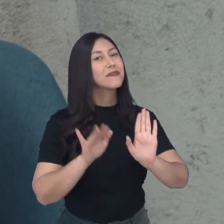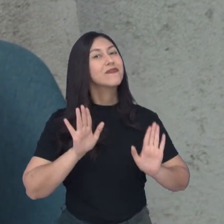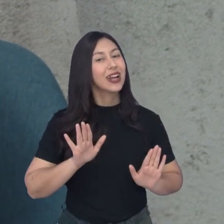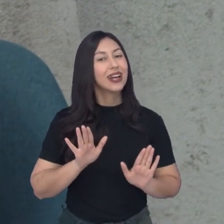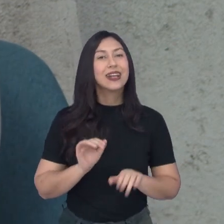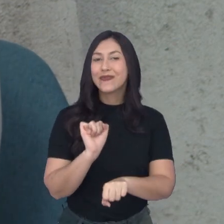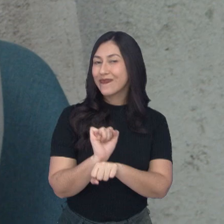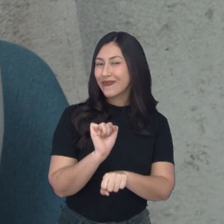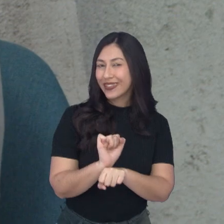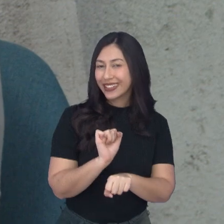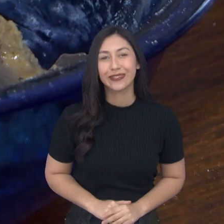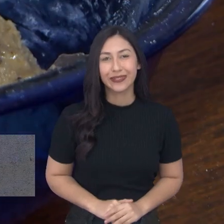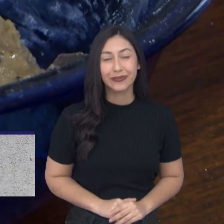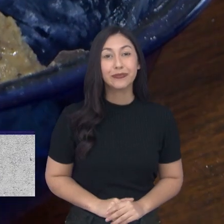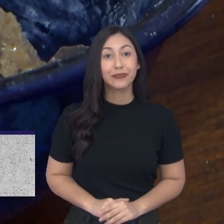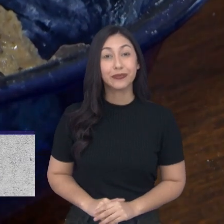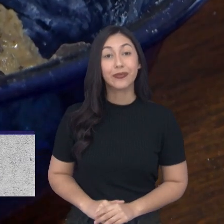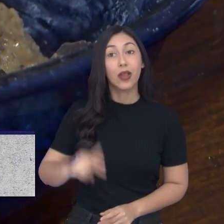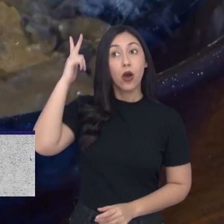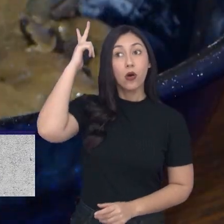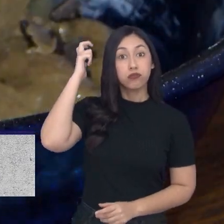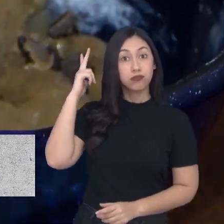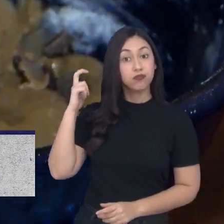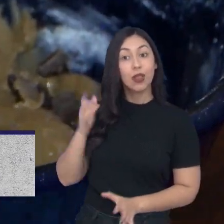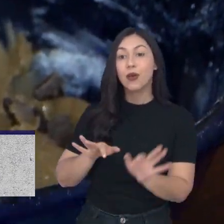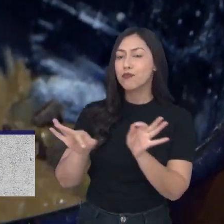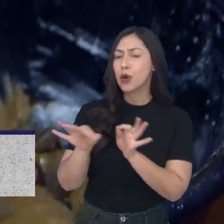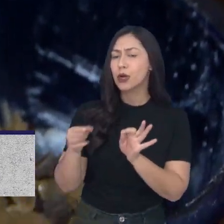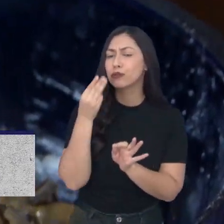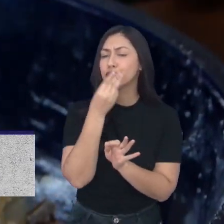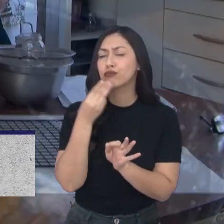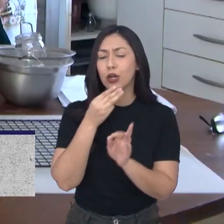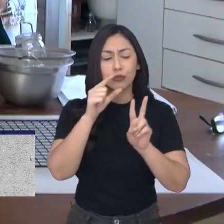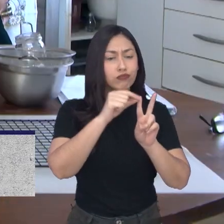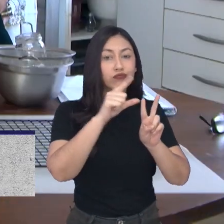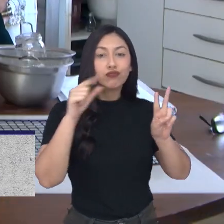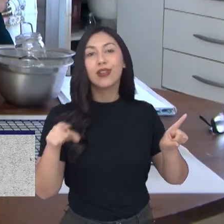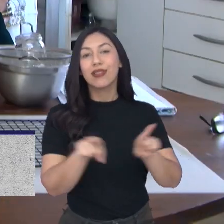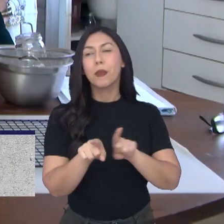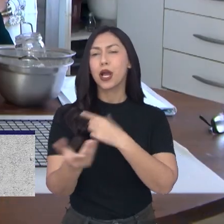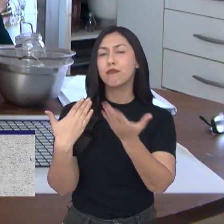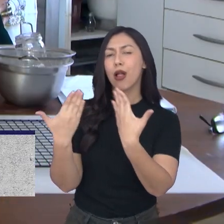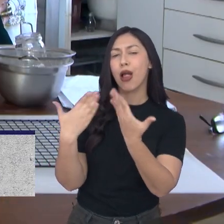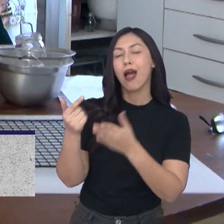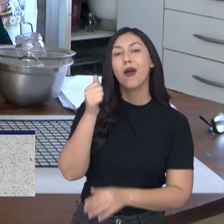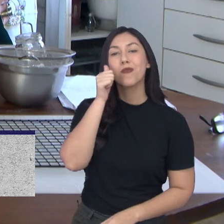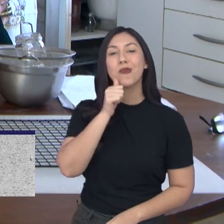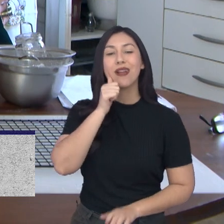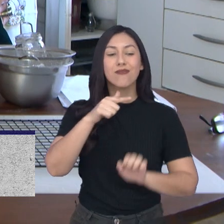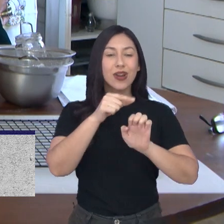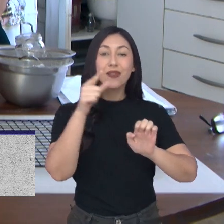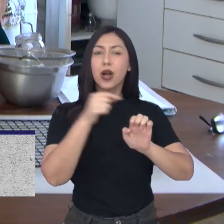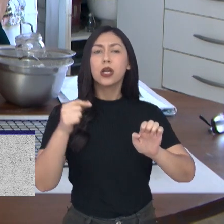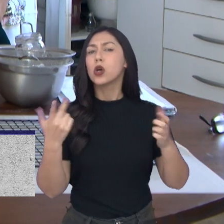vê um pedacinho, só um trechinho. A Vanessa Nascimento preparou um doce vegano e bateu um papo com uma empreendedora sobre os